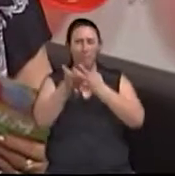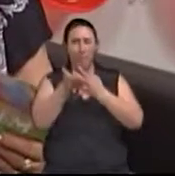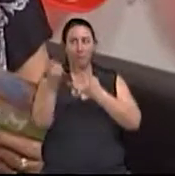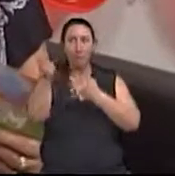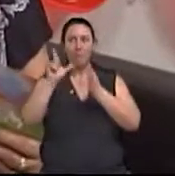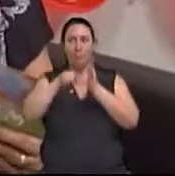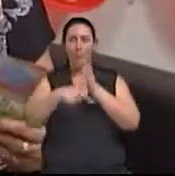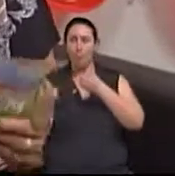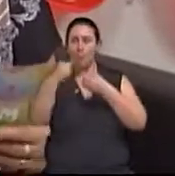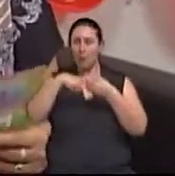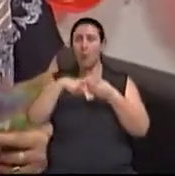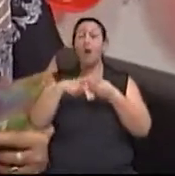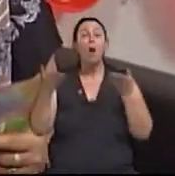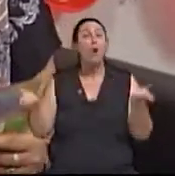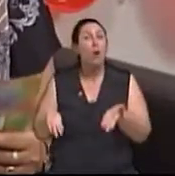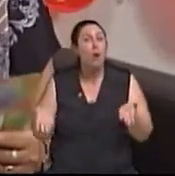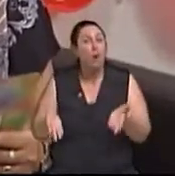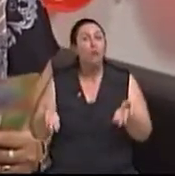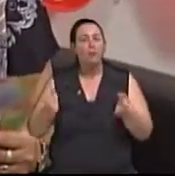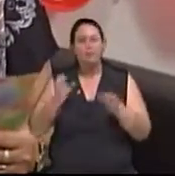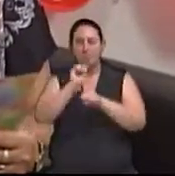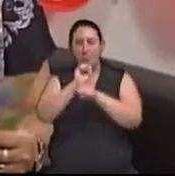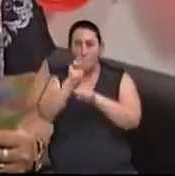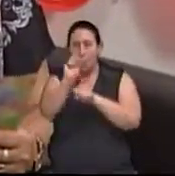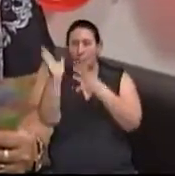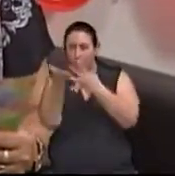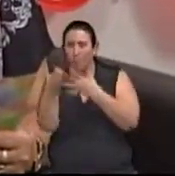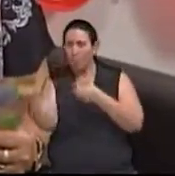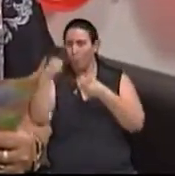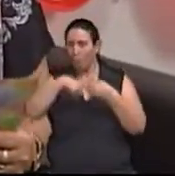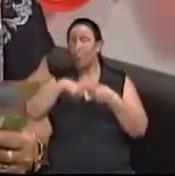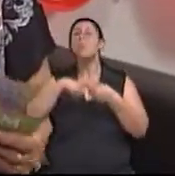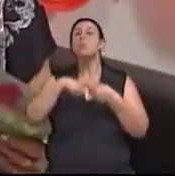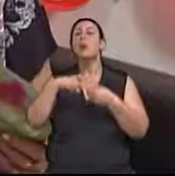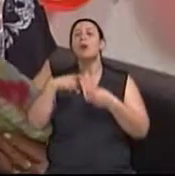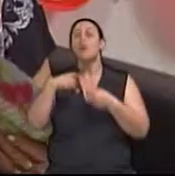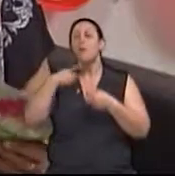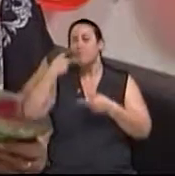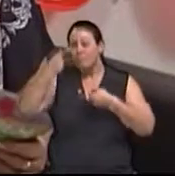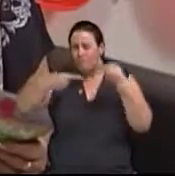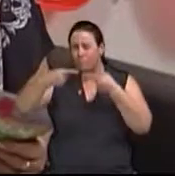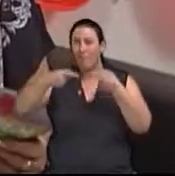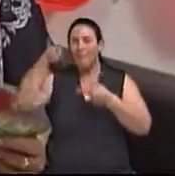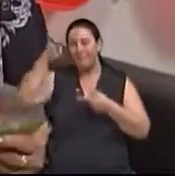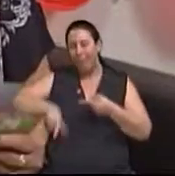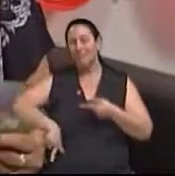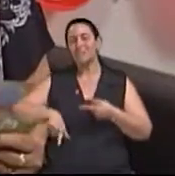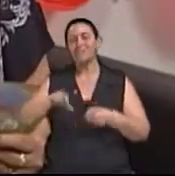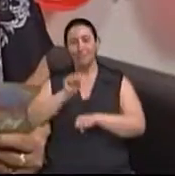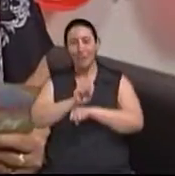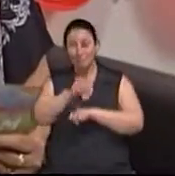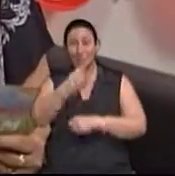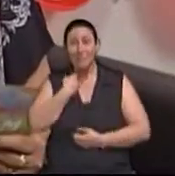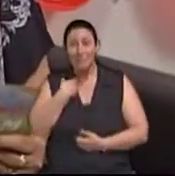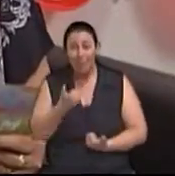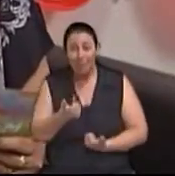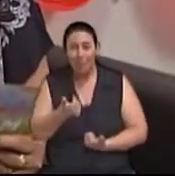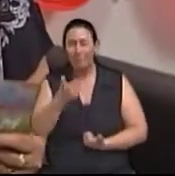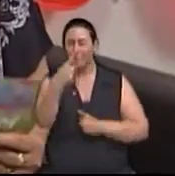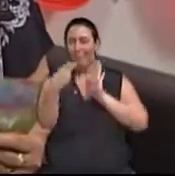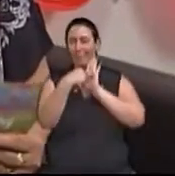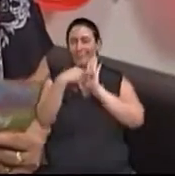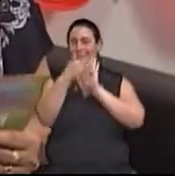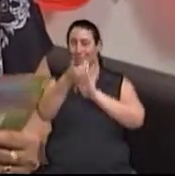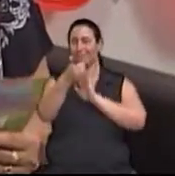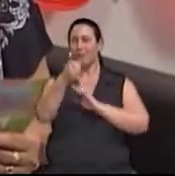tá nós temos no momento que a gente vai ter um pequeno intervalo e já voltamos temos mais a metade do programa estão gostando fiquem